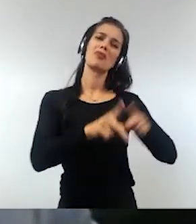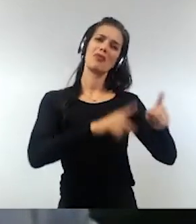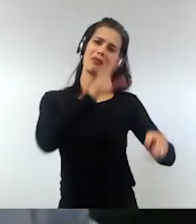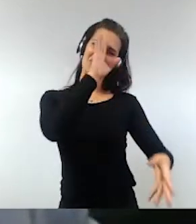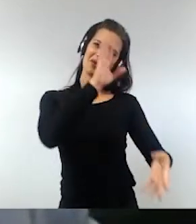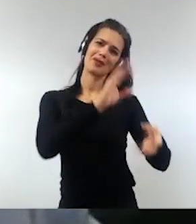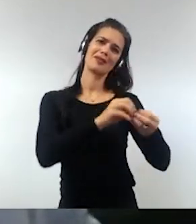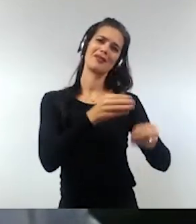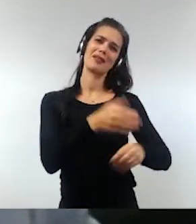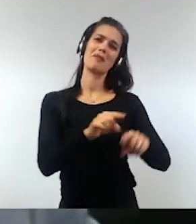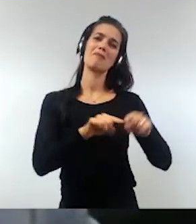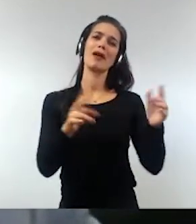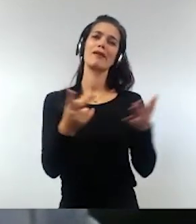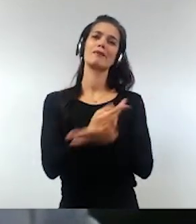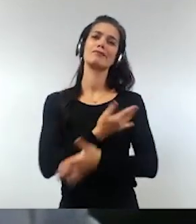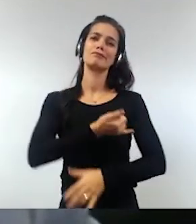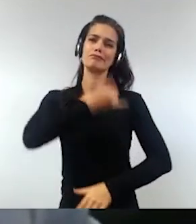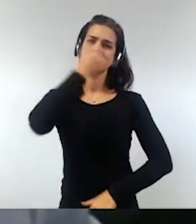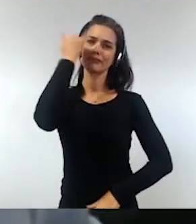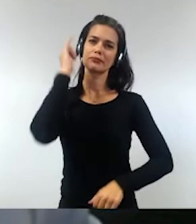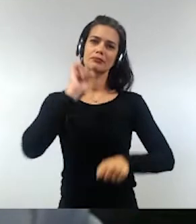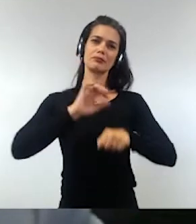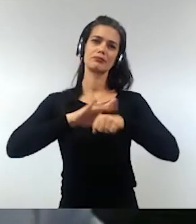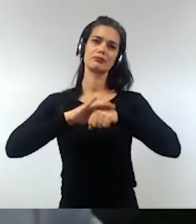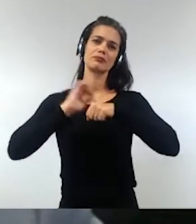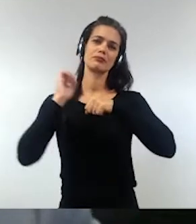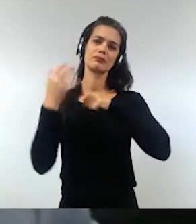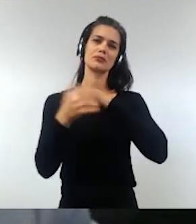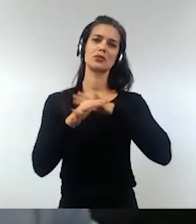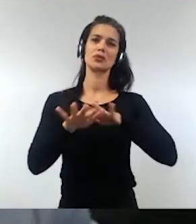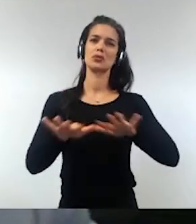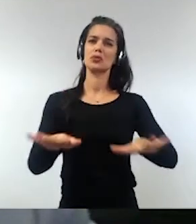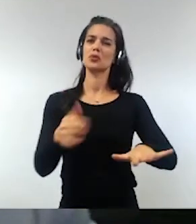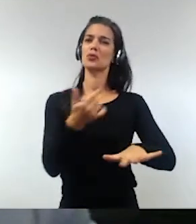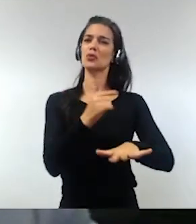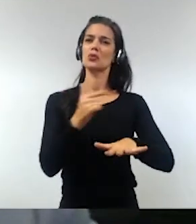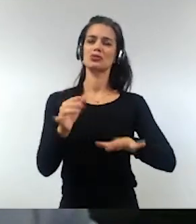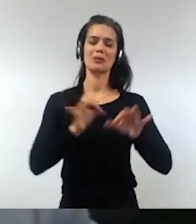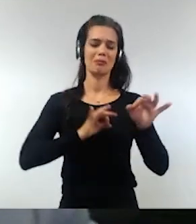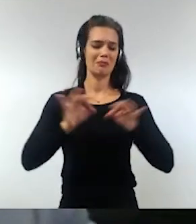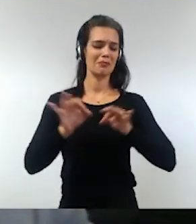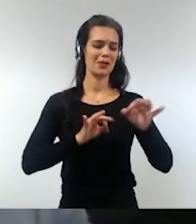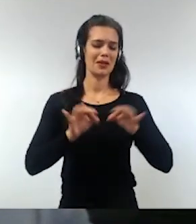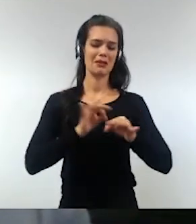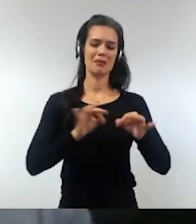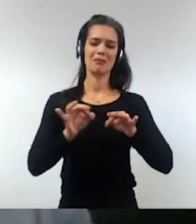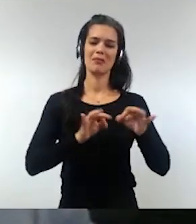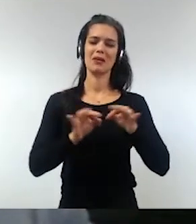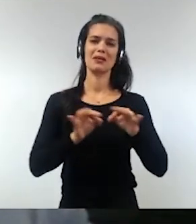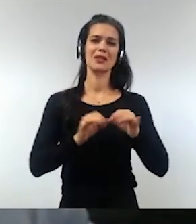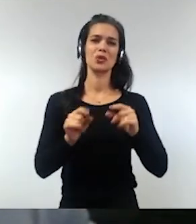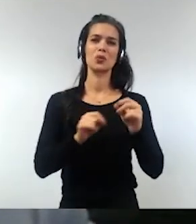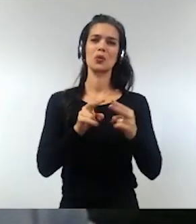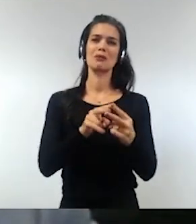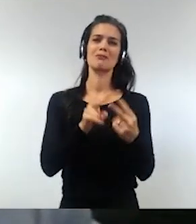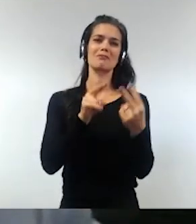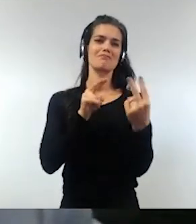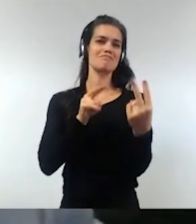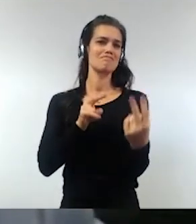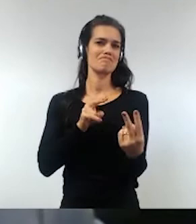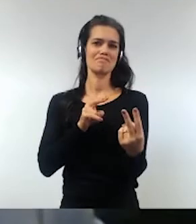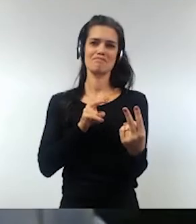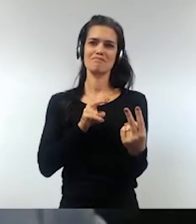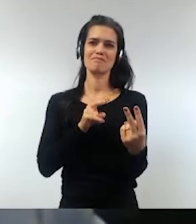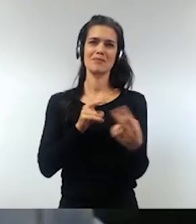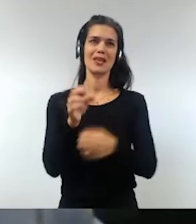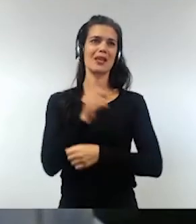Mas veio a pandemia. E com a pandemia, não tínhamos nos preparado para a forma digital. Até no